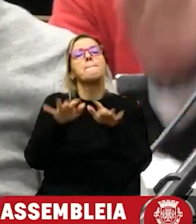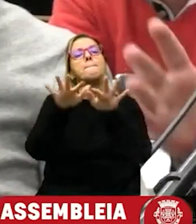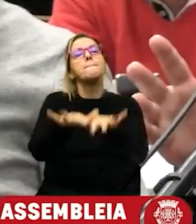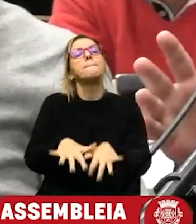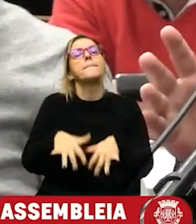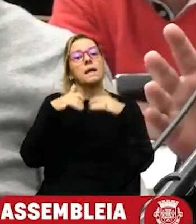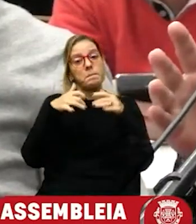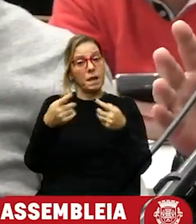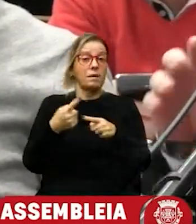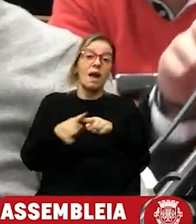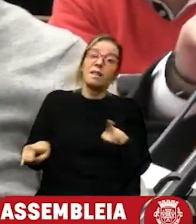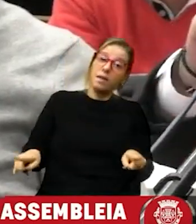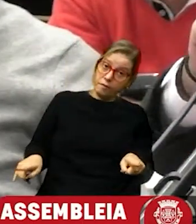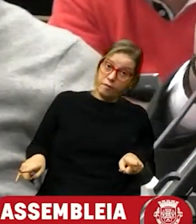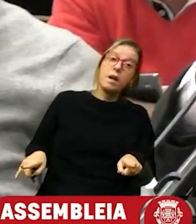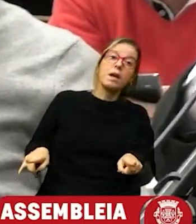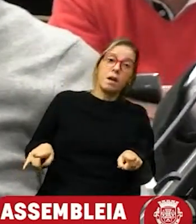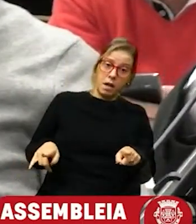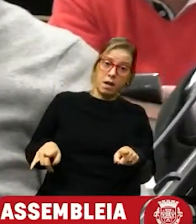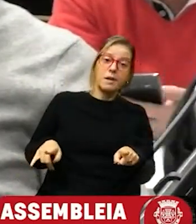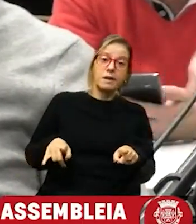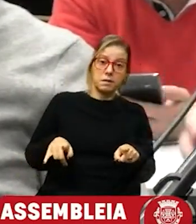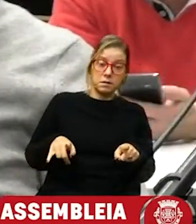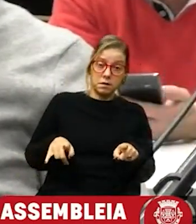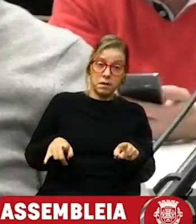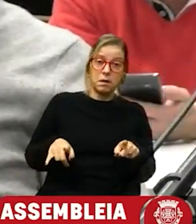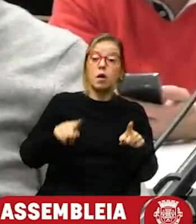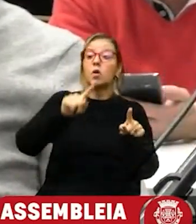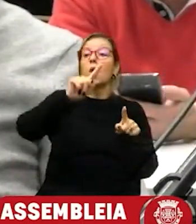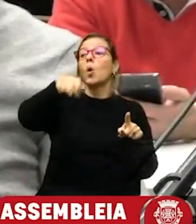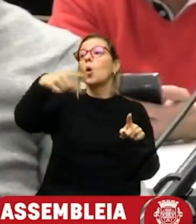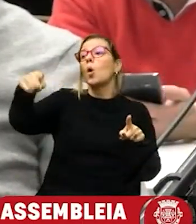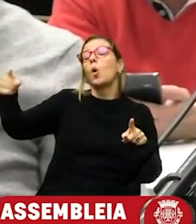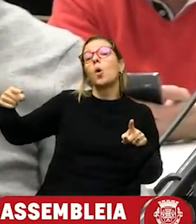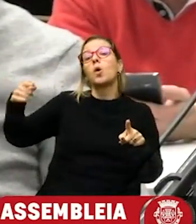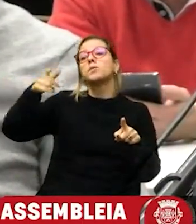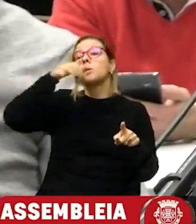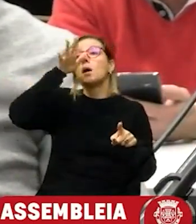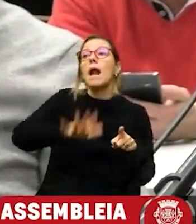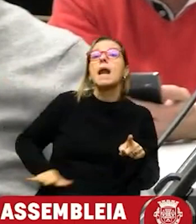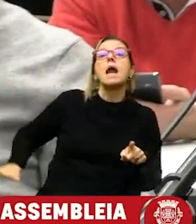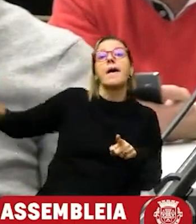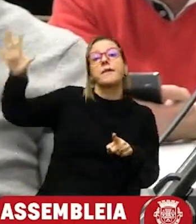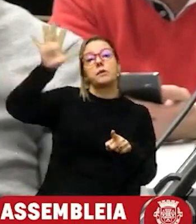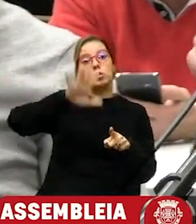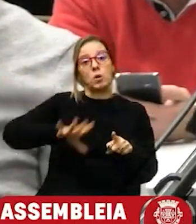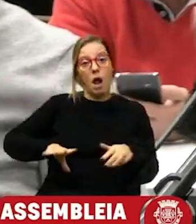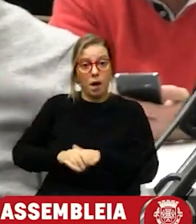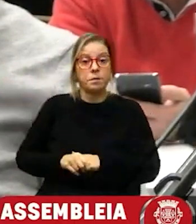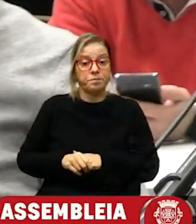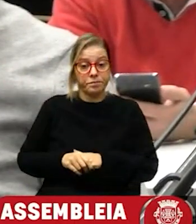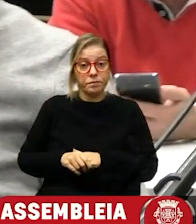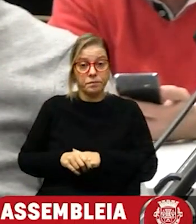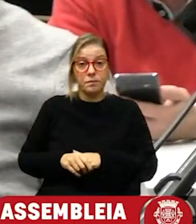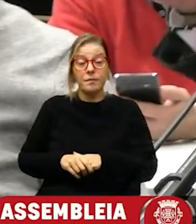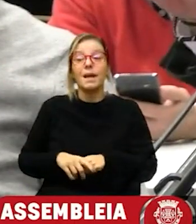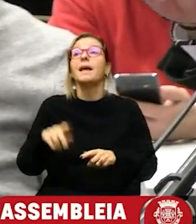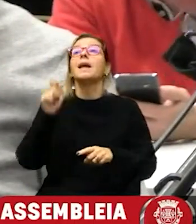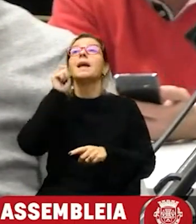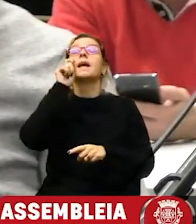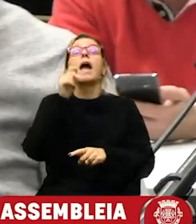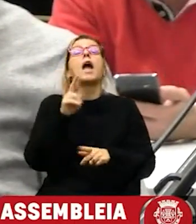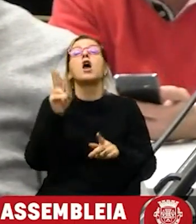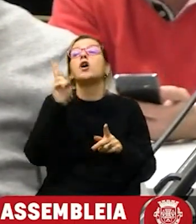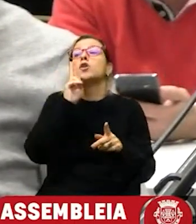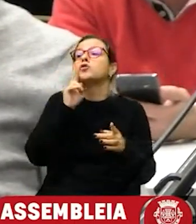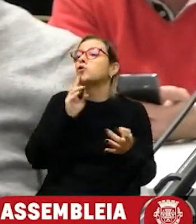uma diferença substancial Face ao restante do Panorama nacional e há uma coisa que quem não perdoa ao povo são os senhores